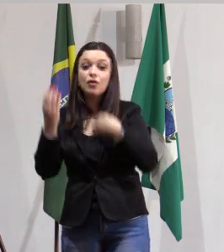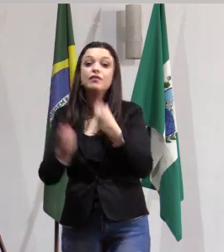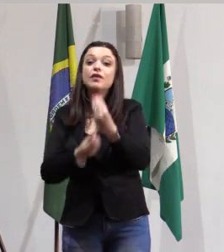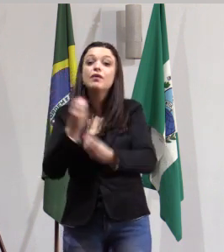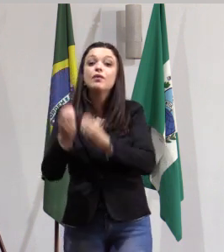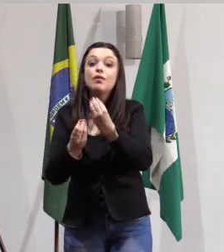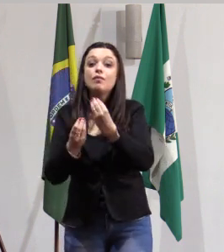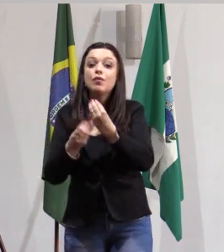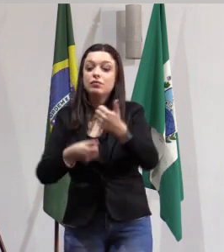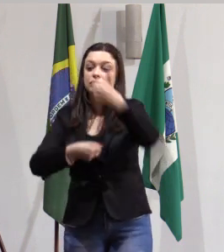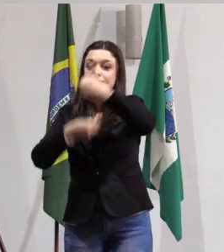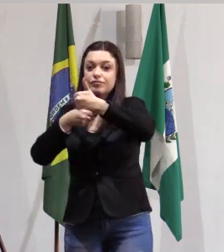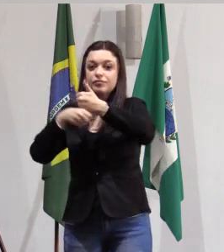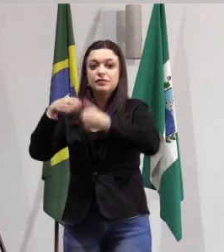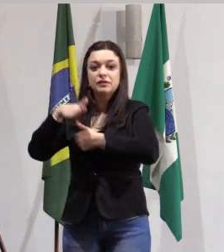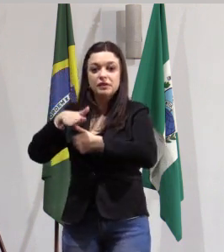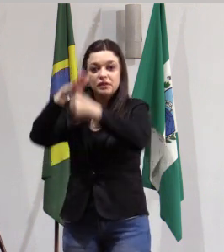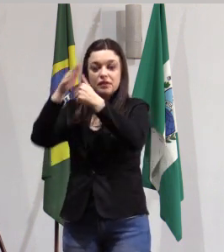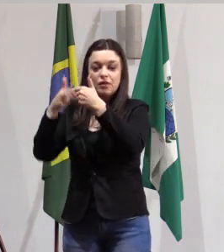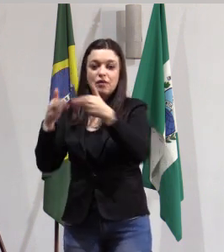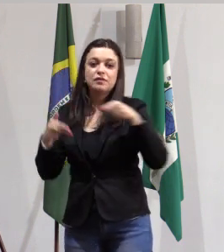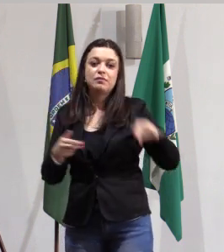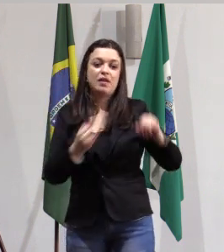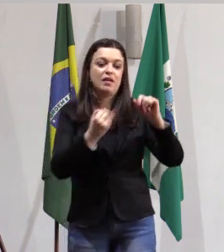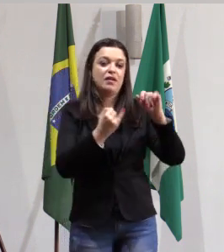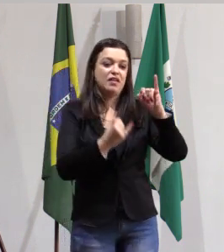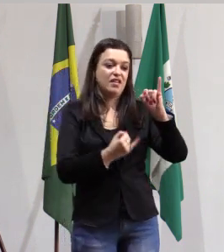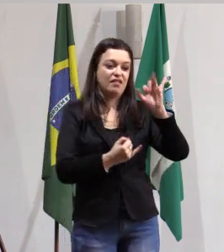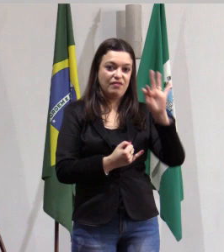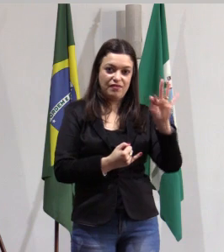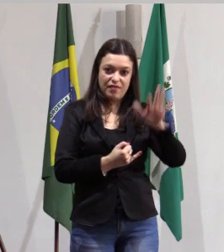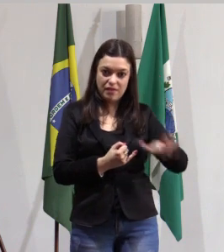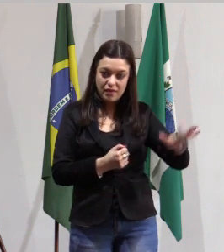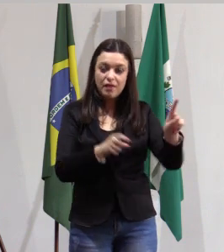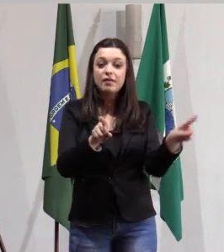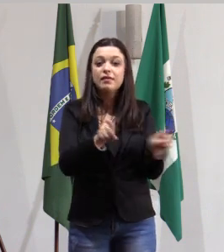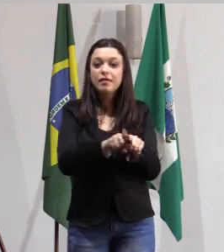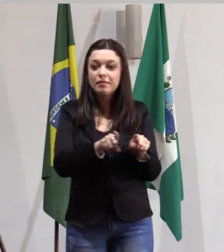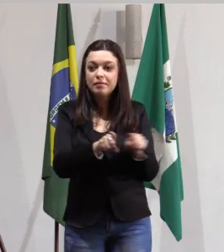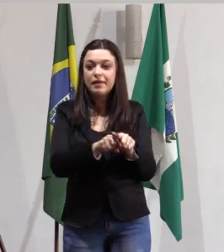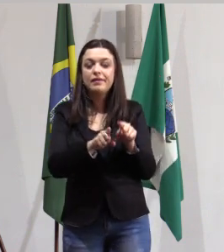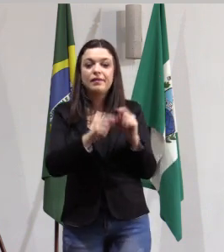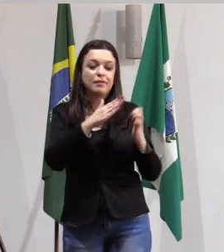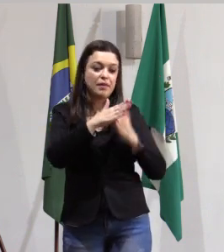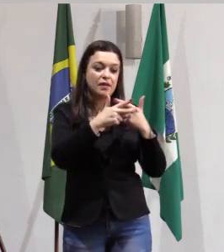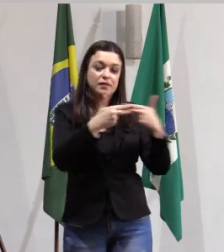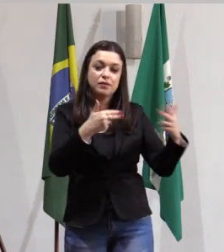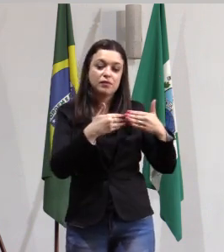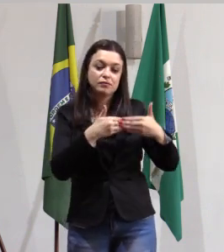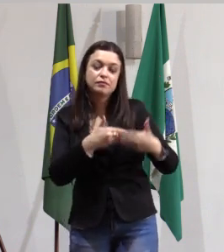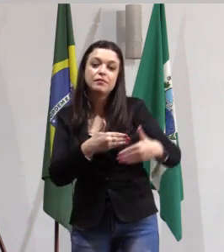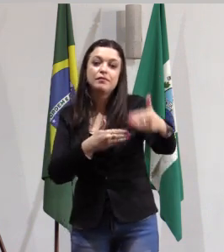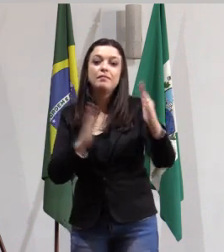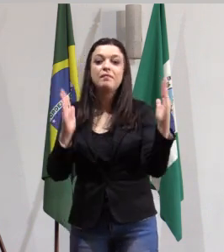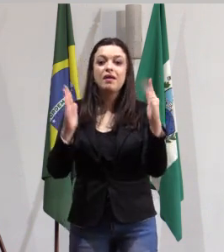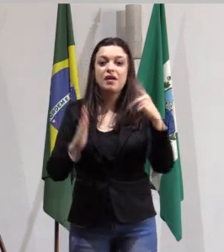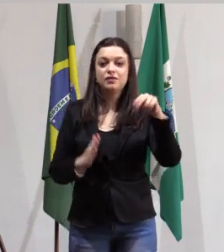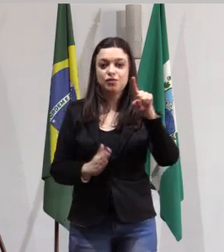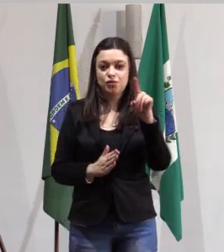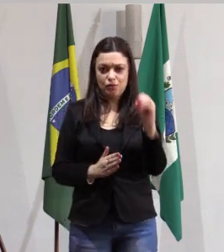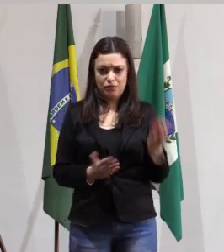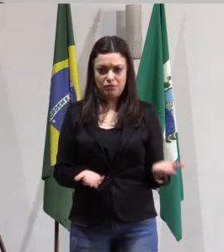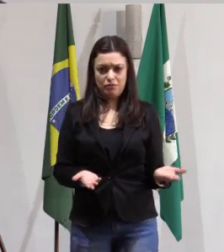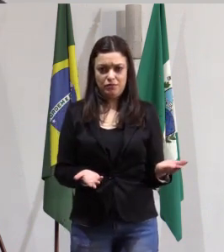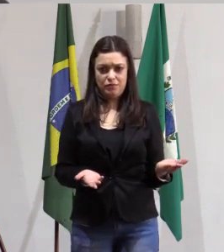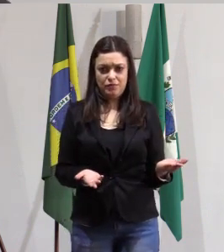IFES e organizações sociais participantes, bem como prazo para adequação às diretrizes postas nesse artigo. Então, agora vai ser um